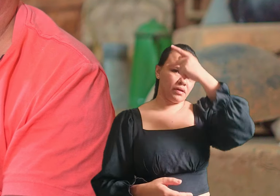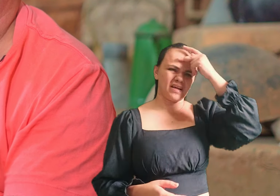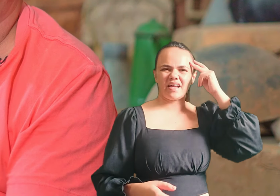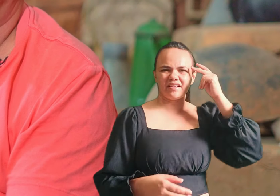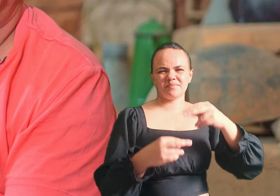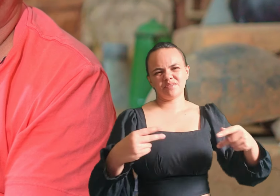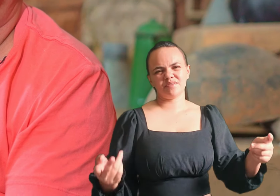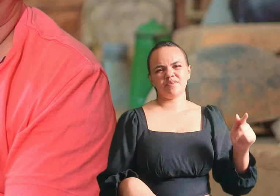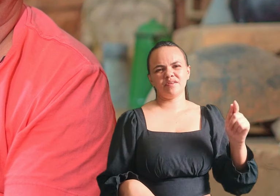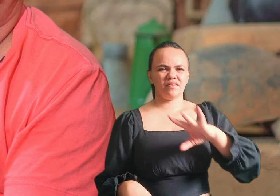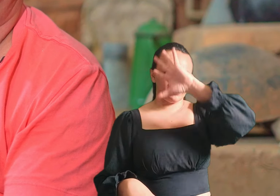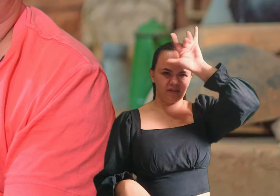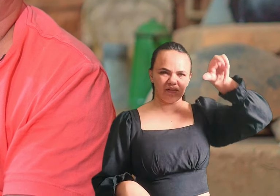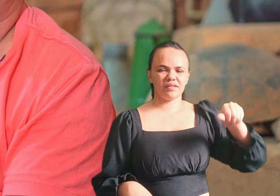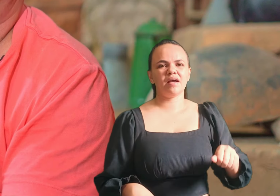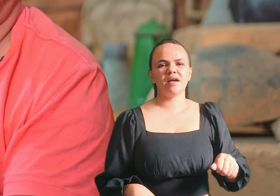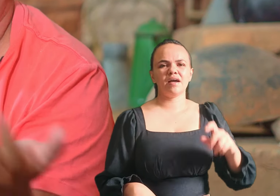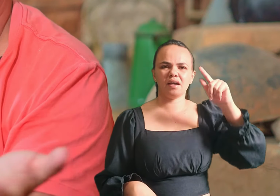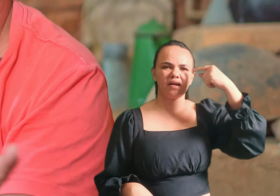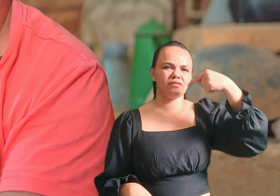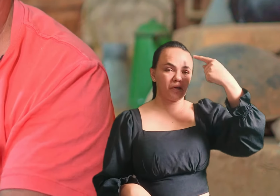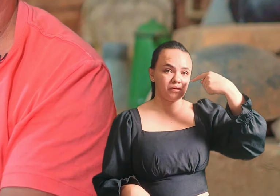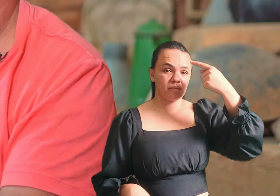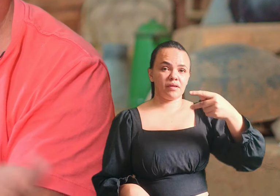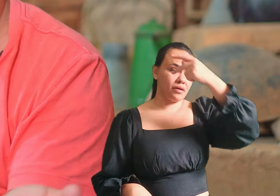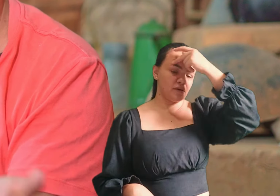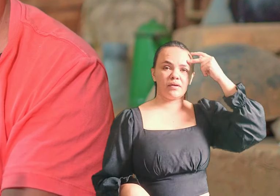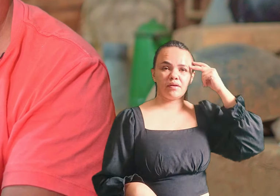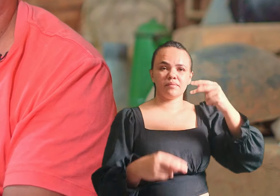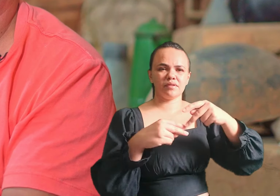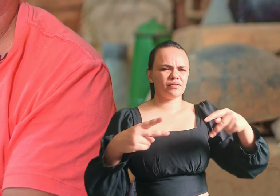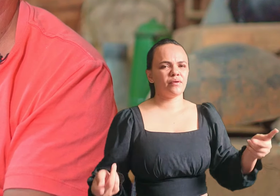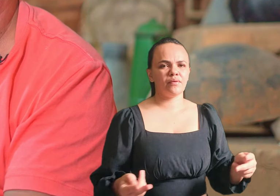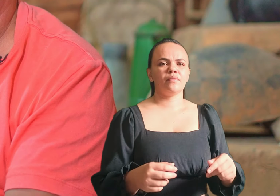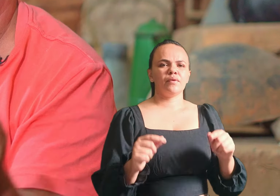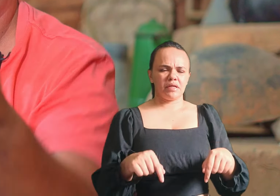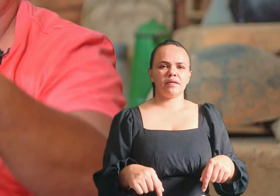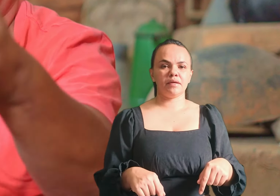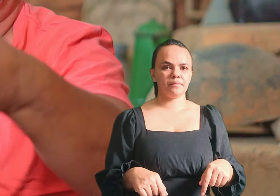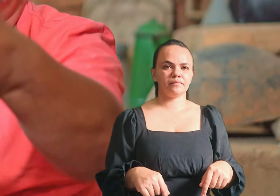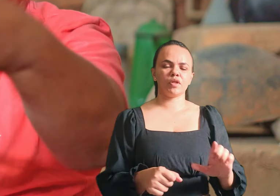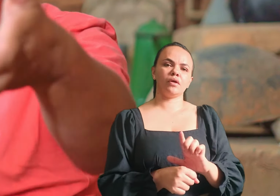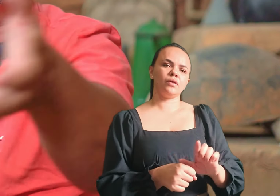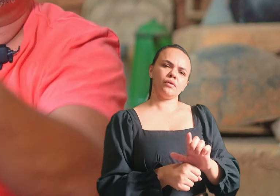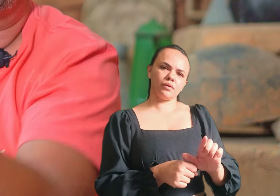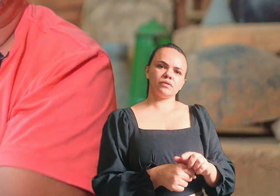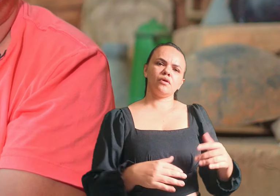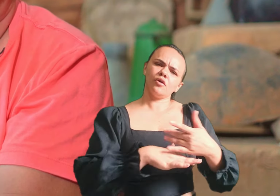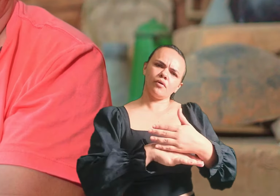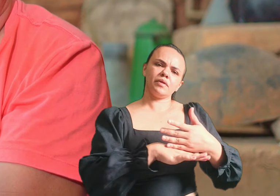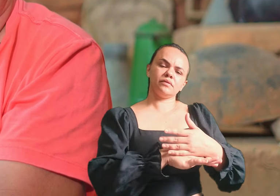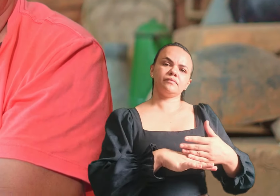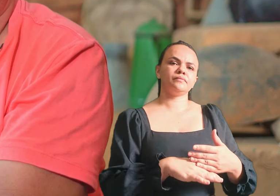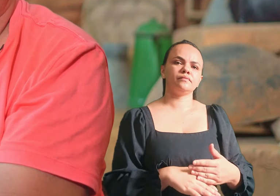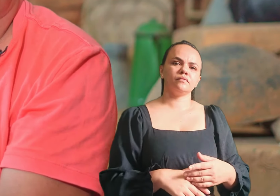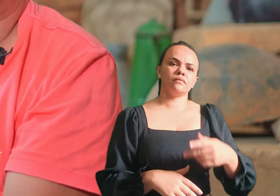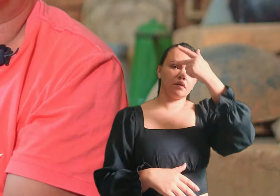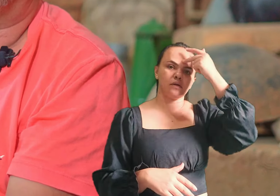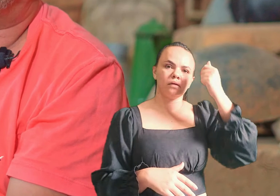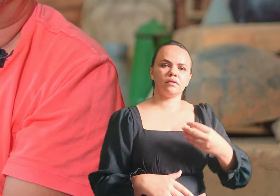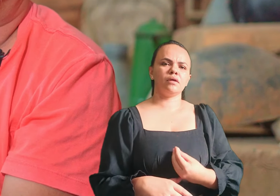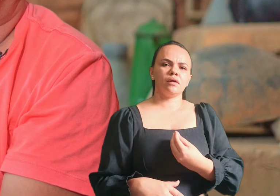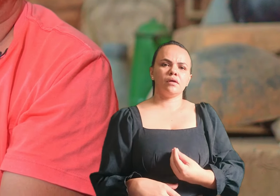África vai vir espanhóis então para Luiz Gomes também não não foi formada não tinha ninguém daqui então